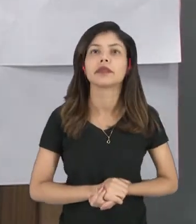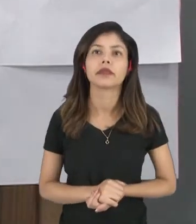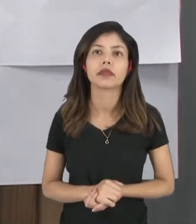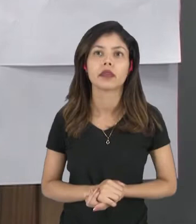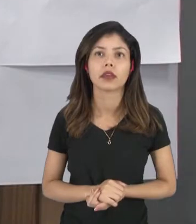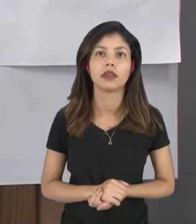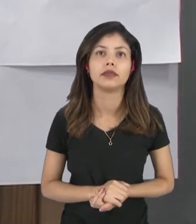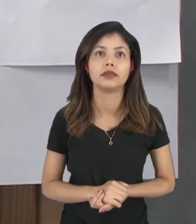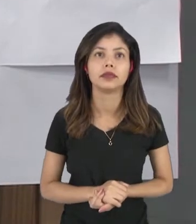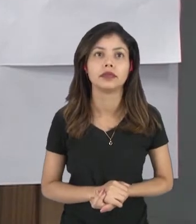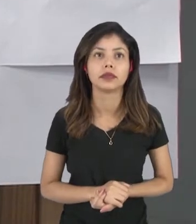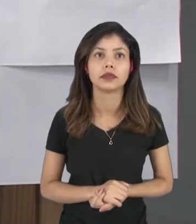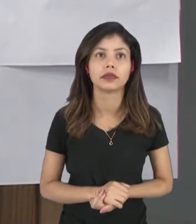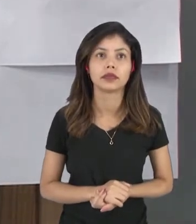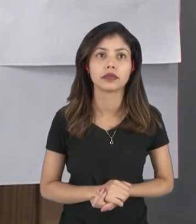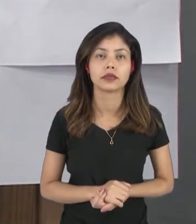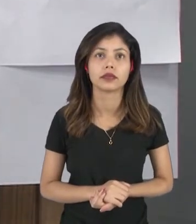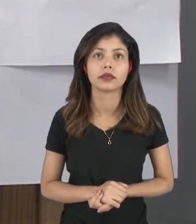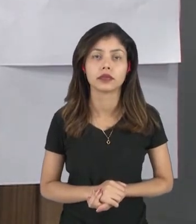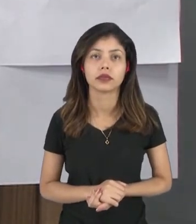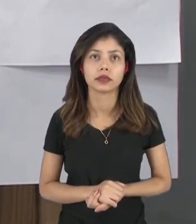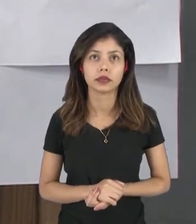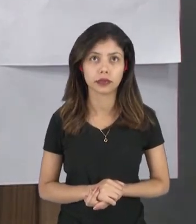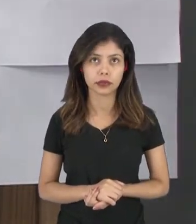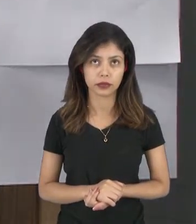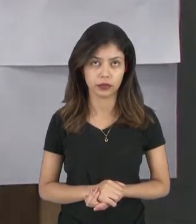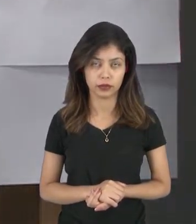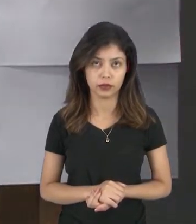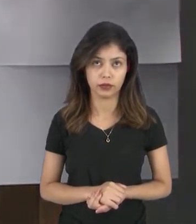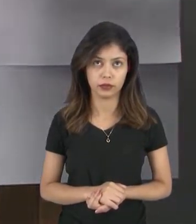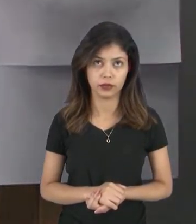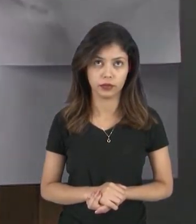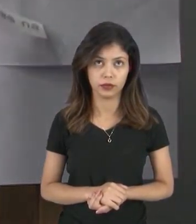Qual a opinião do autor sobre esse tema?